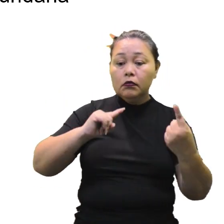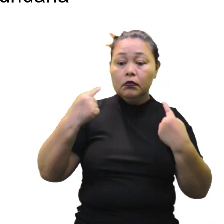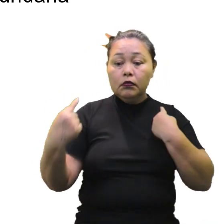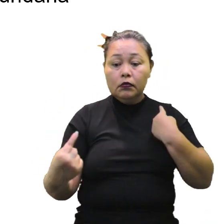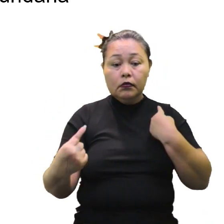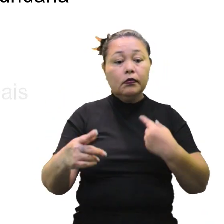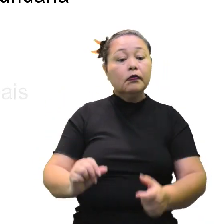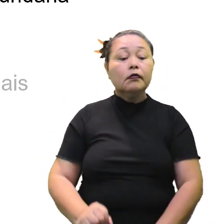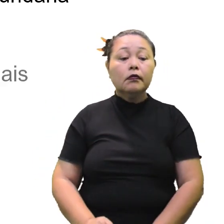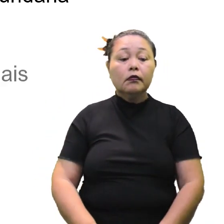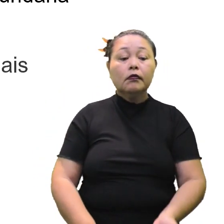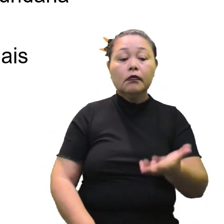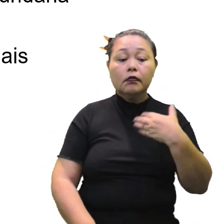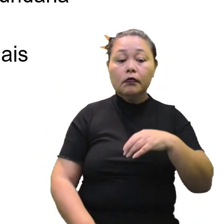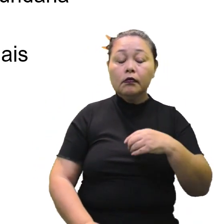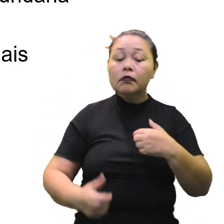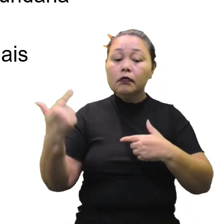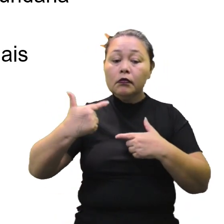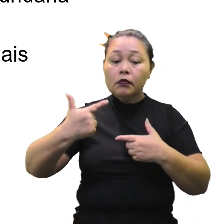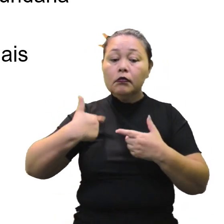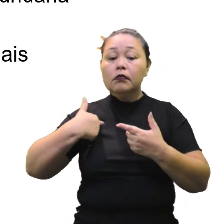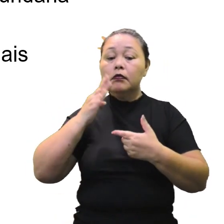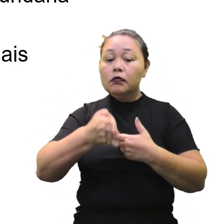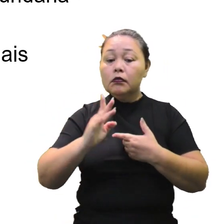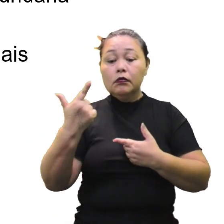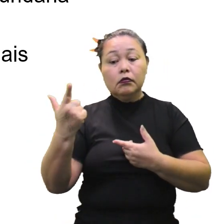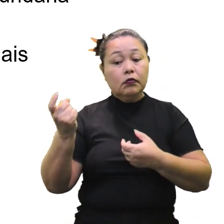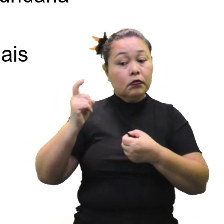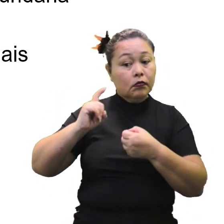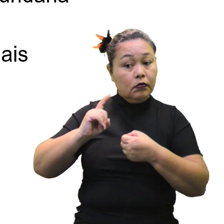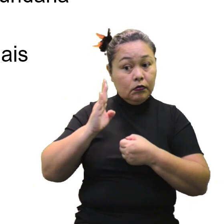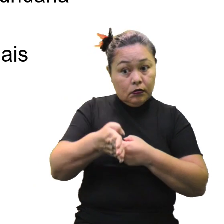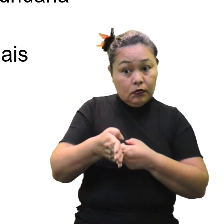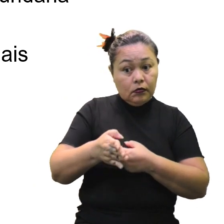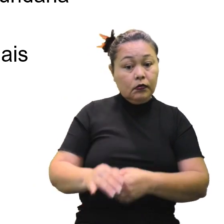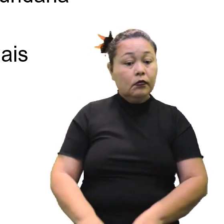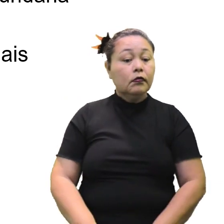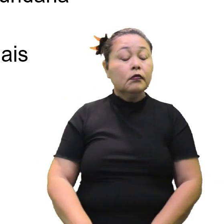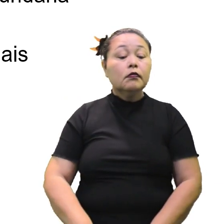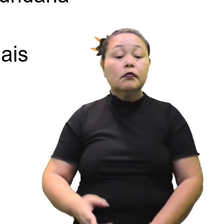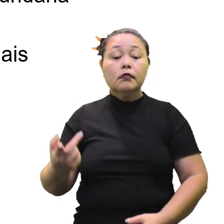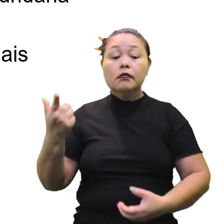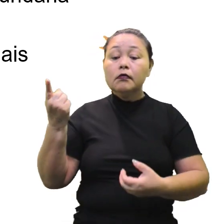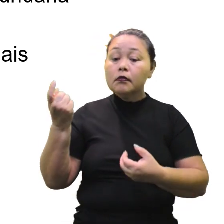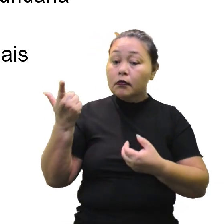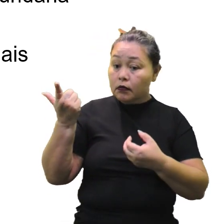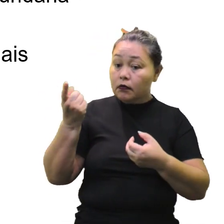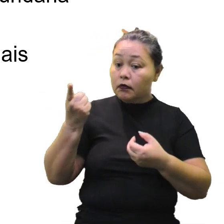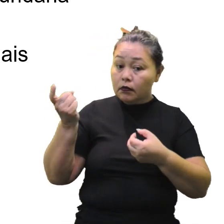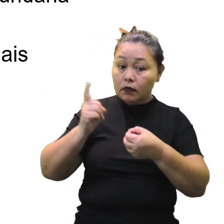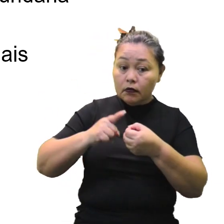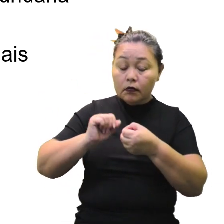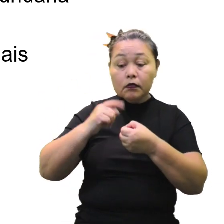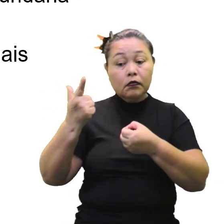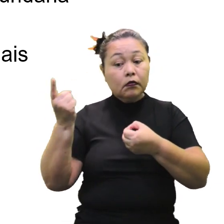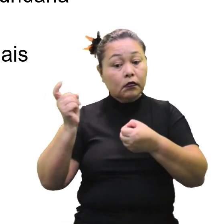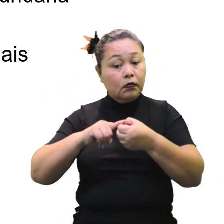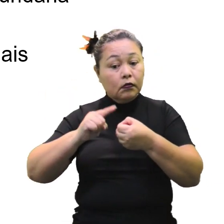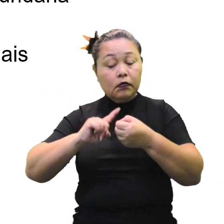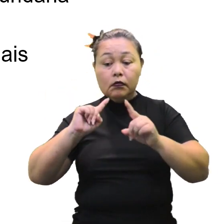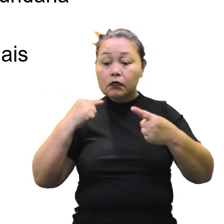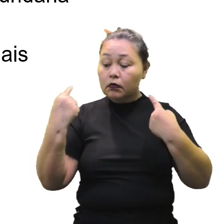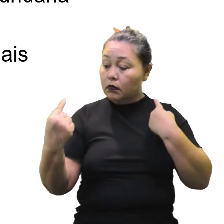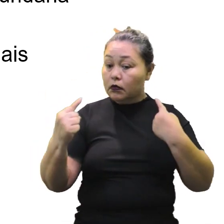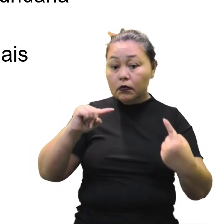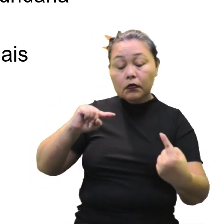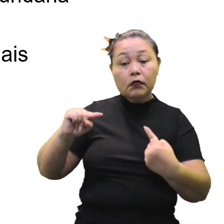convencional e alternativa. Secundária, convencional e não convencional. Renovável, não renovável e alternativa.